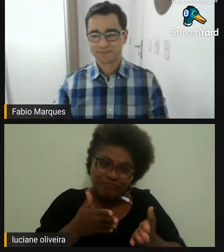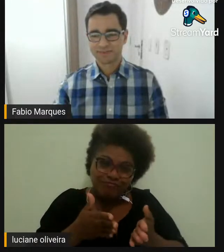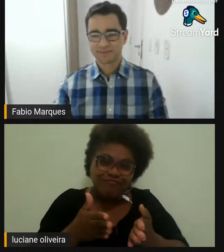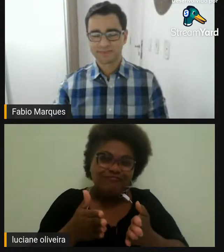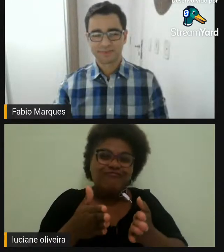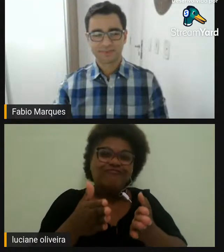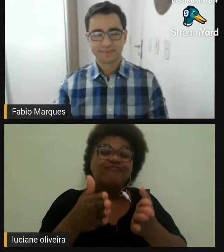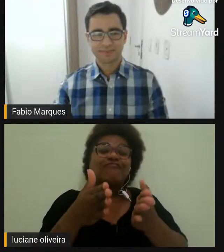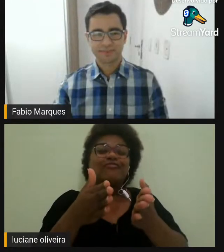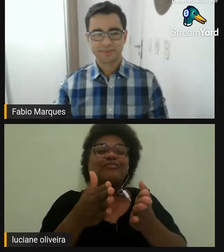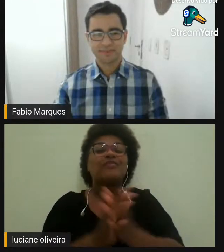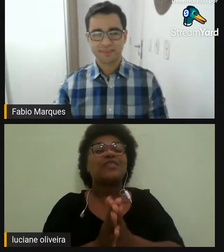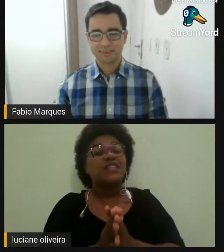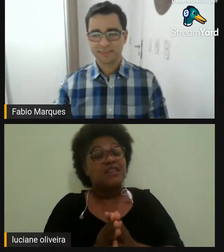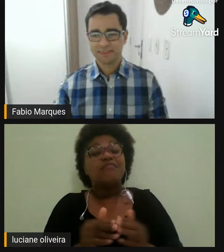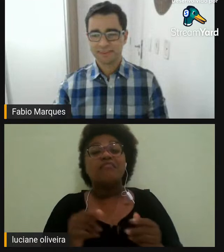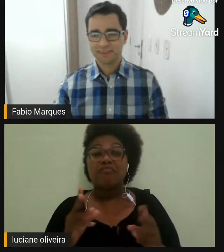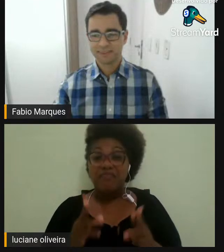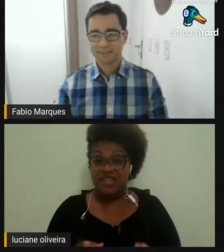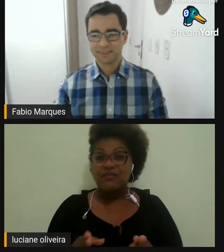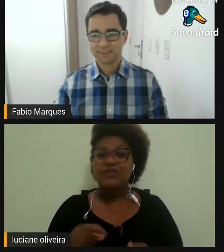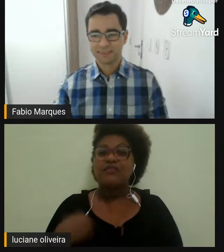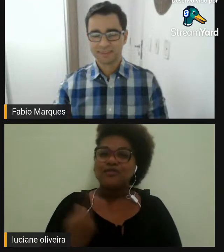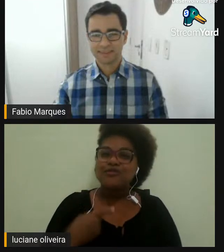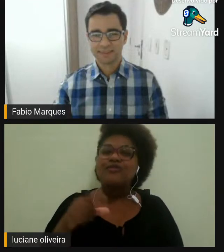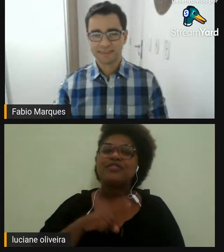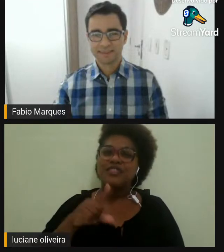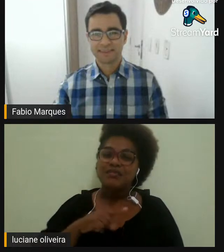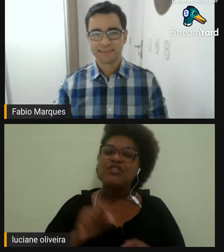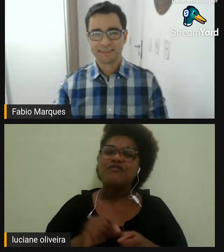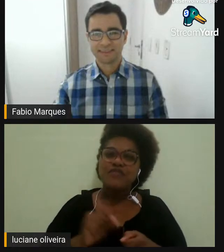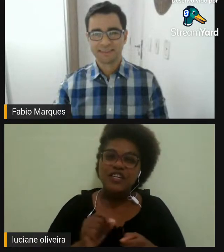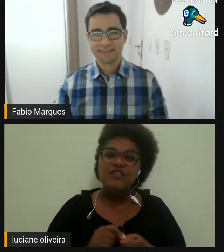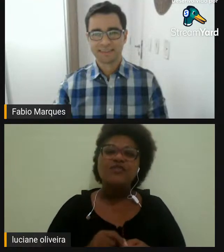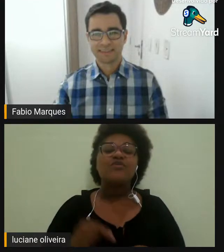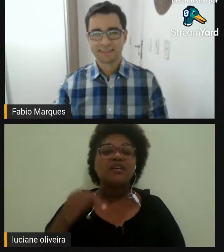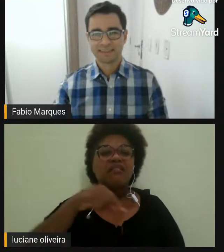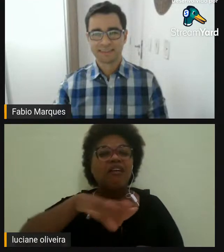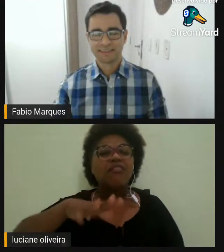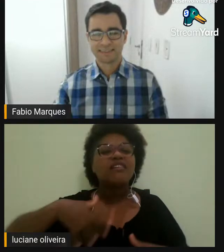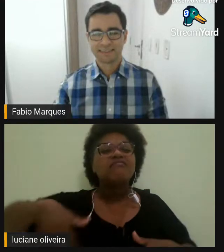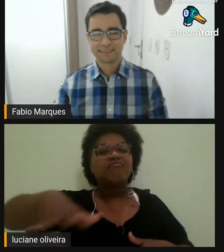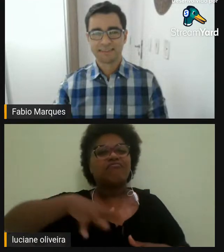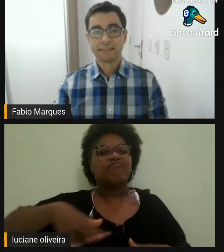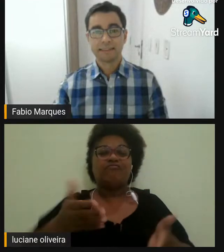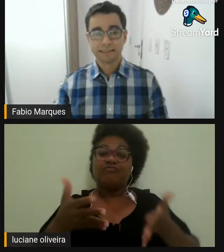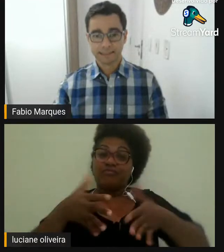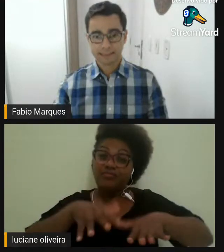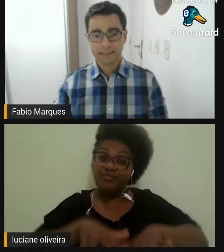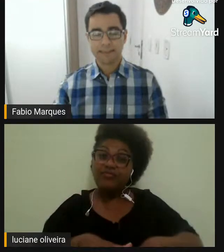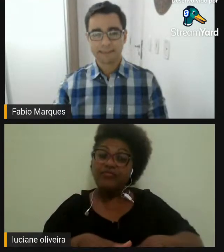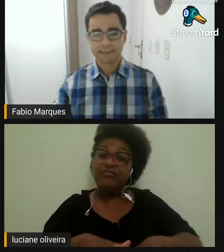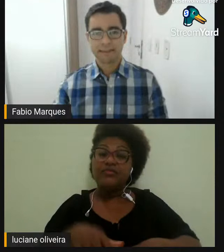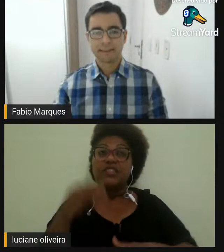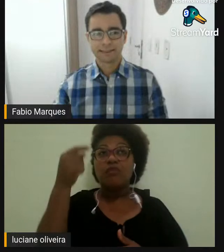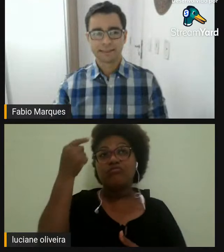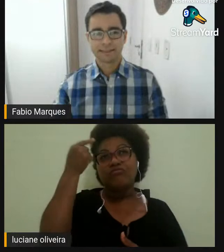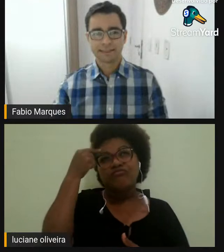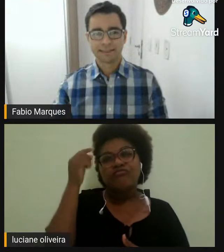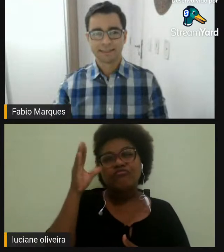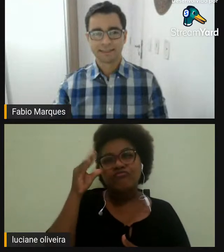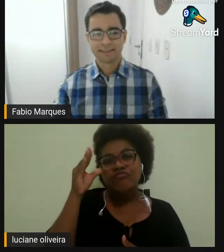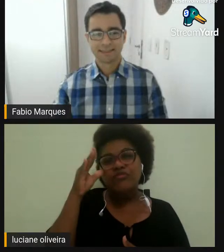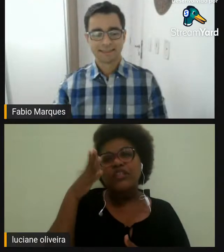tirei tudo que a gente já tem feito e progredido dentro do campus Camaçari dentro da sala de inclusão né Eu percebo que